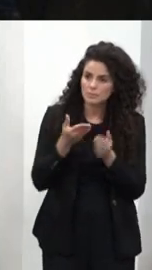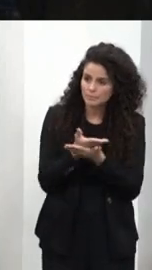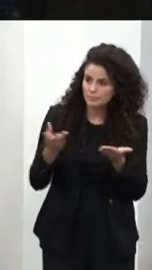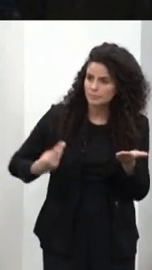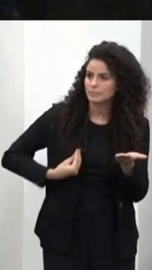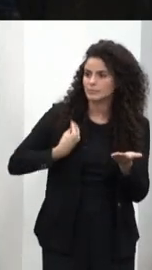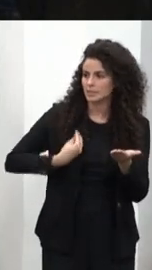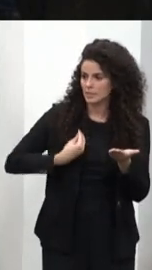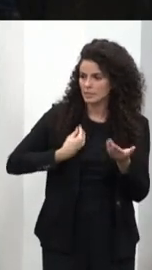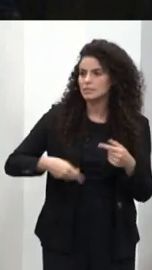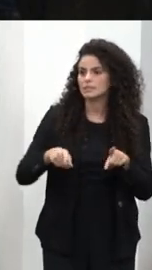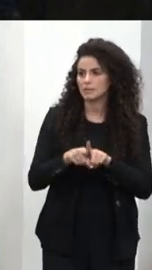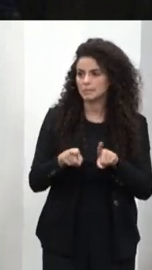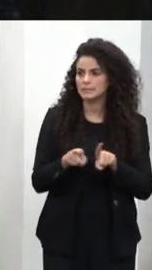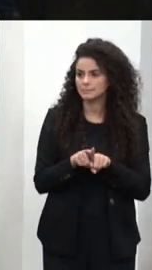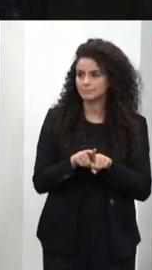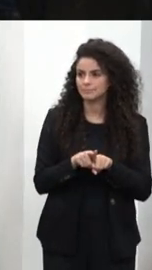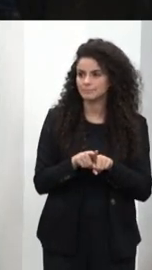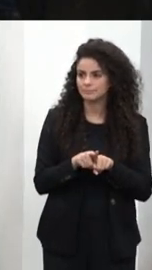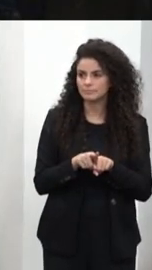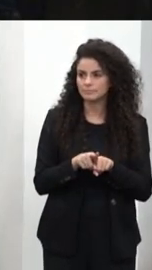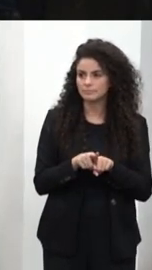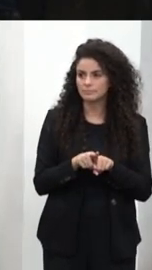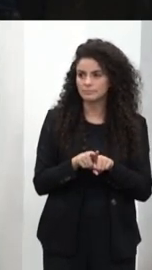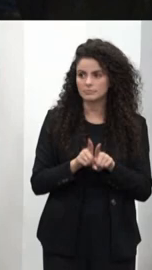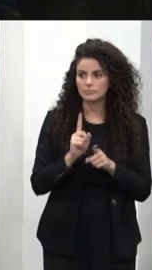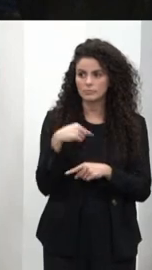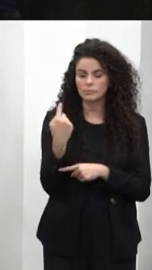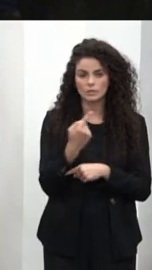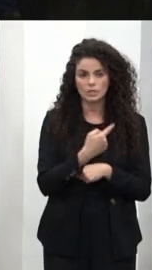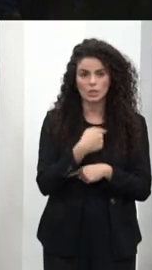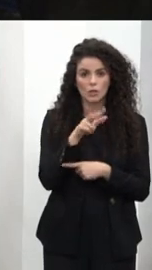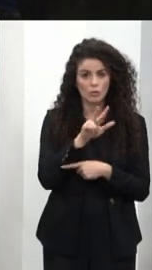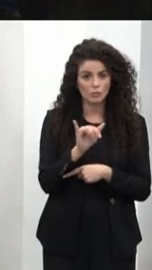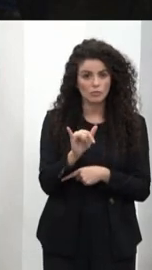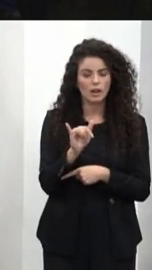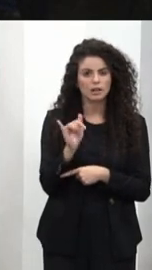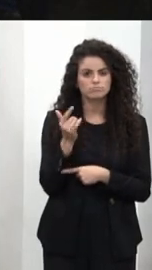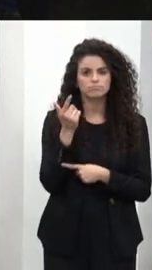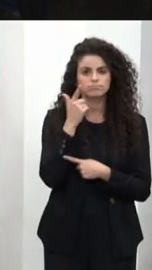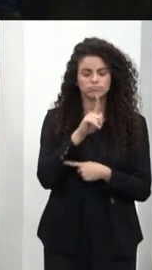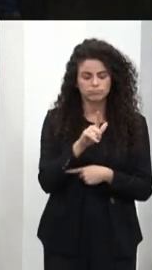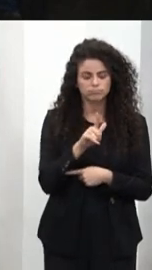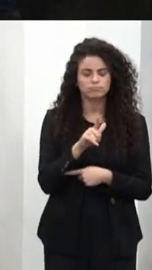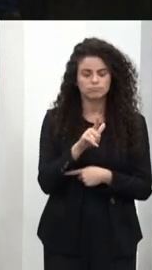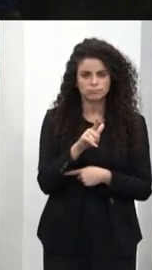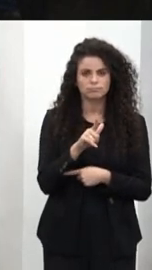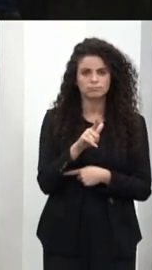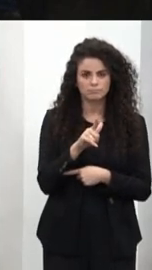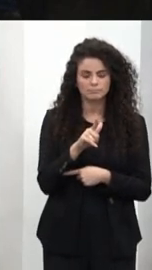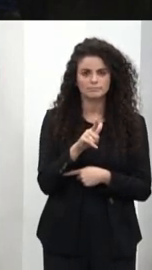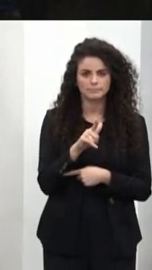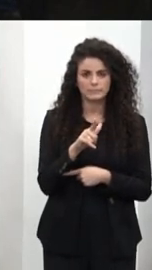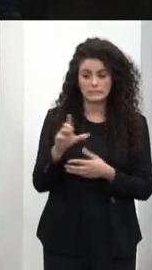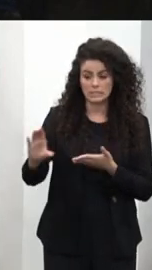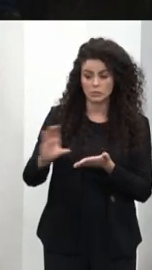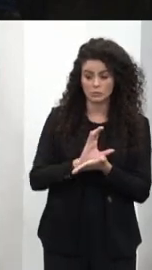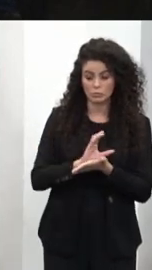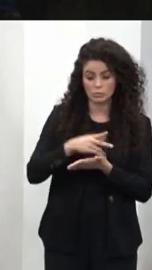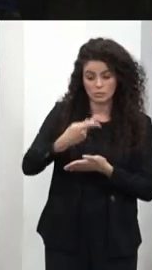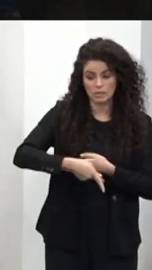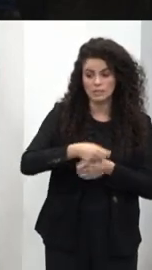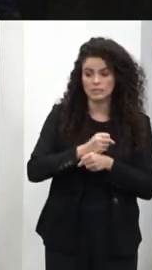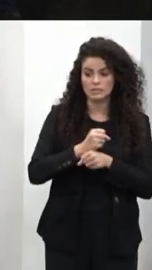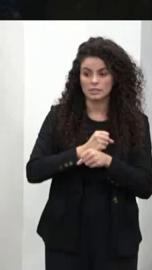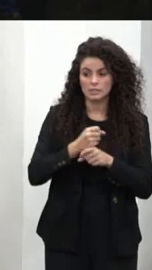presentes e a gente então vai ter Isso facilita muito Vai facilitar muito se a gente conseguir esse fundo ainda neste ano porque